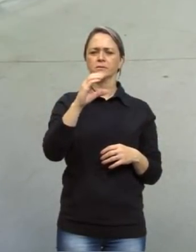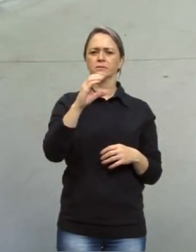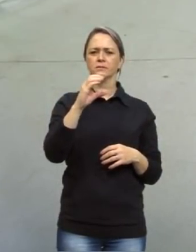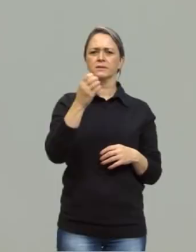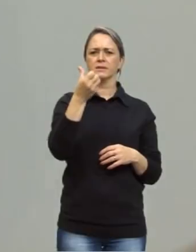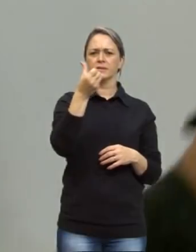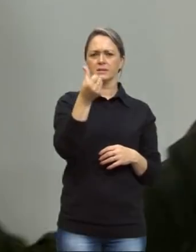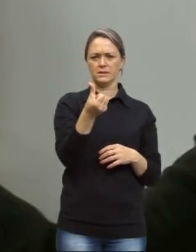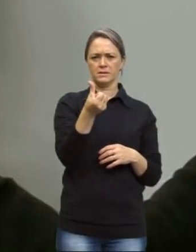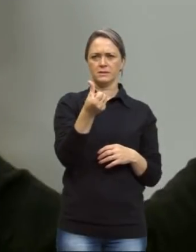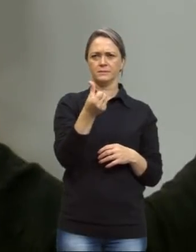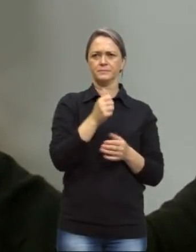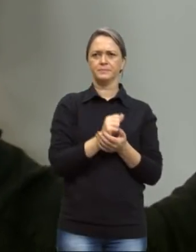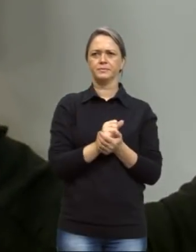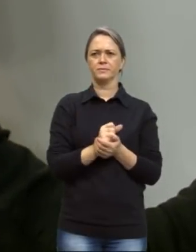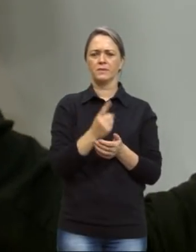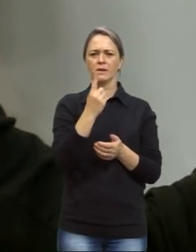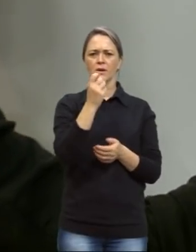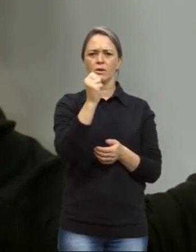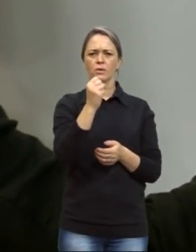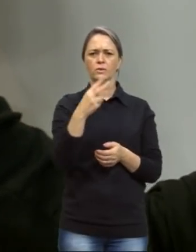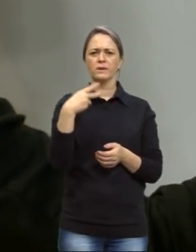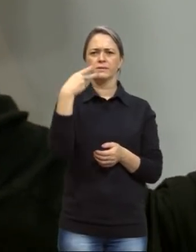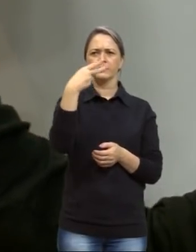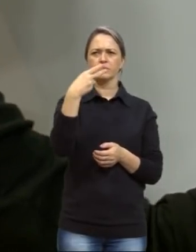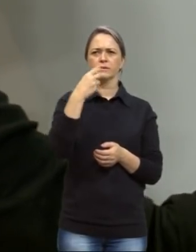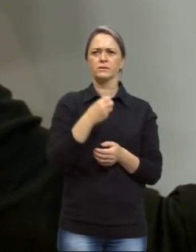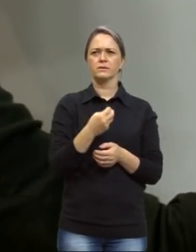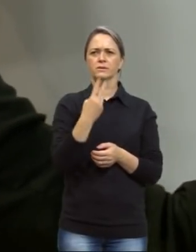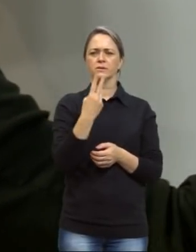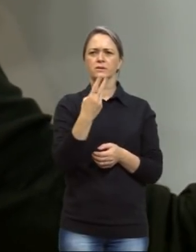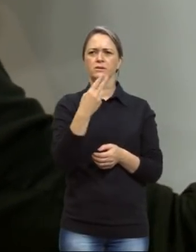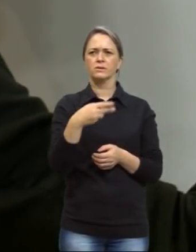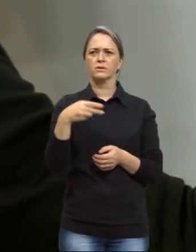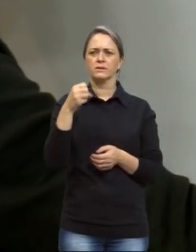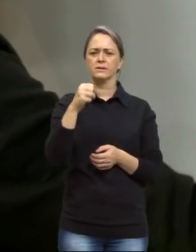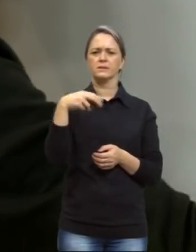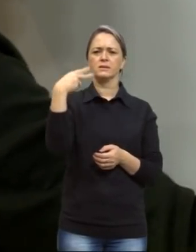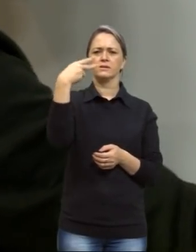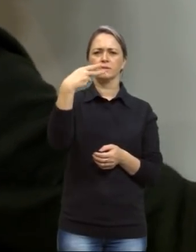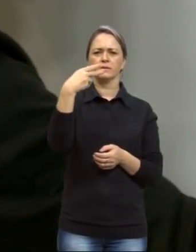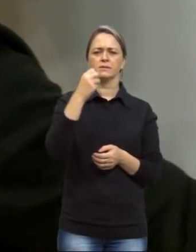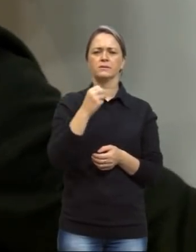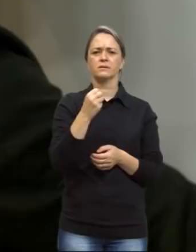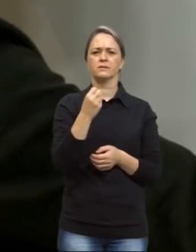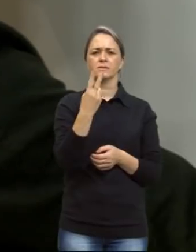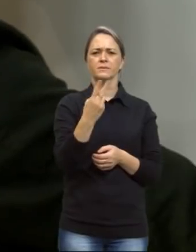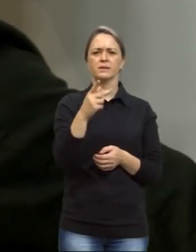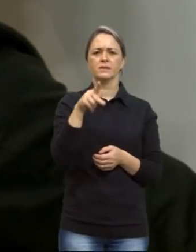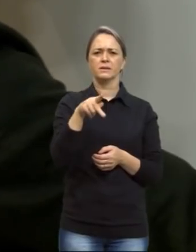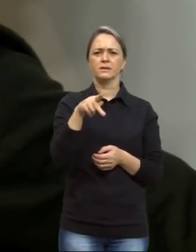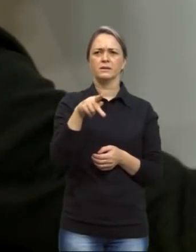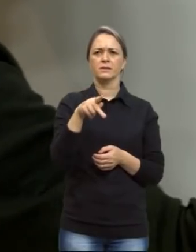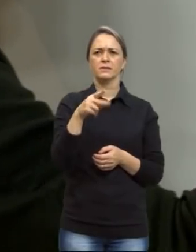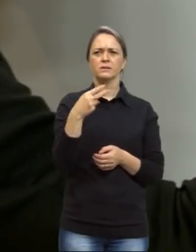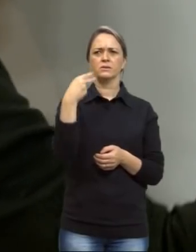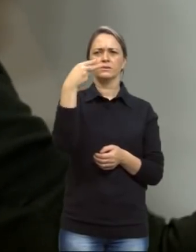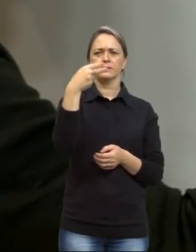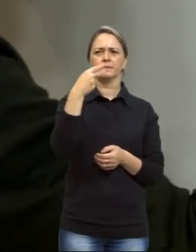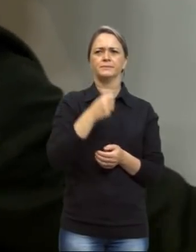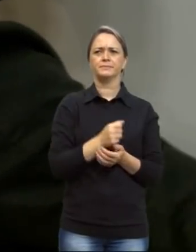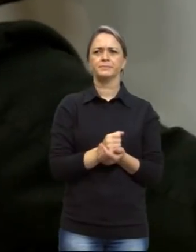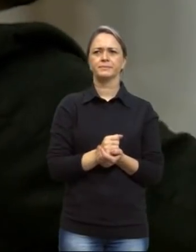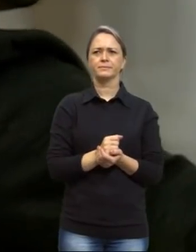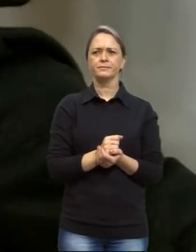seis 1s 2 2s 2 2p dois